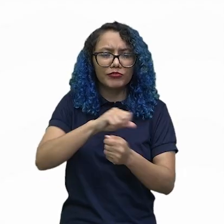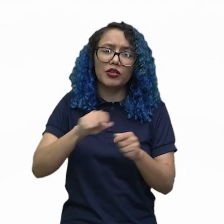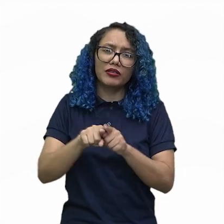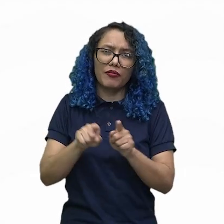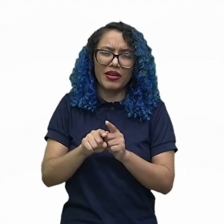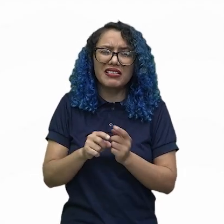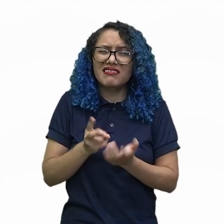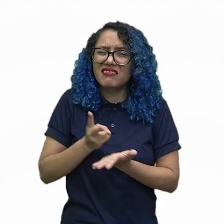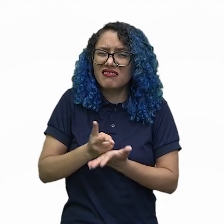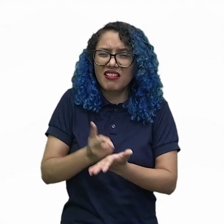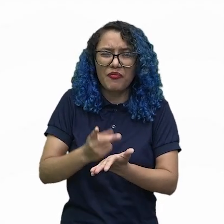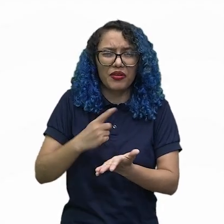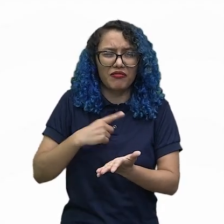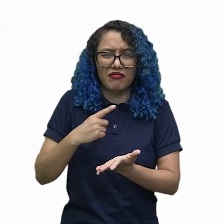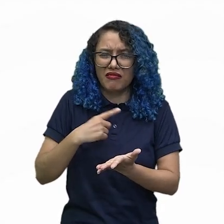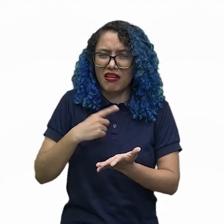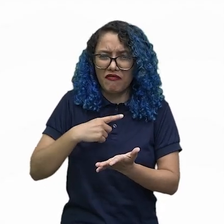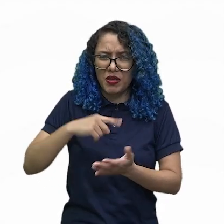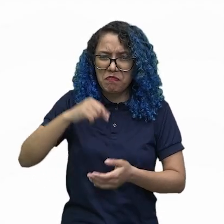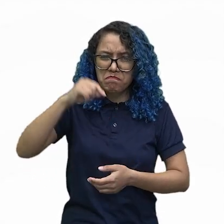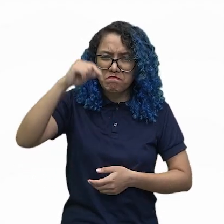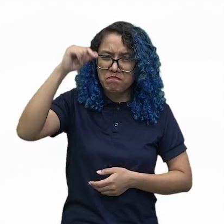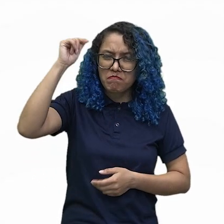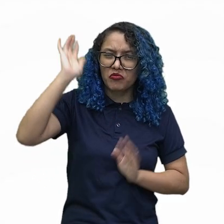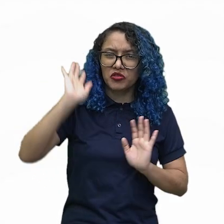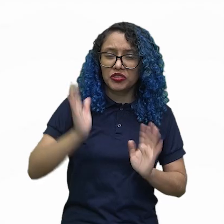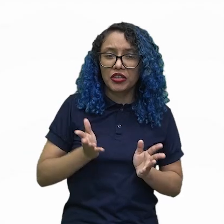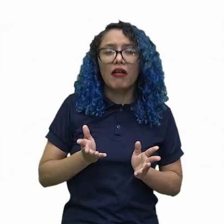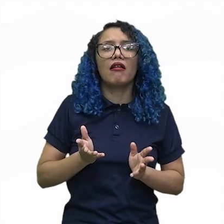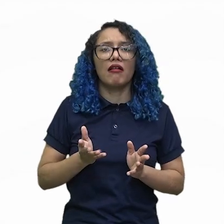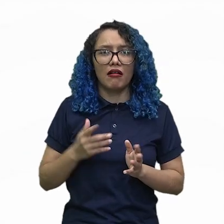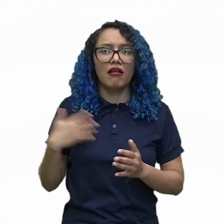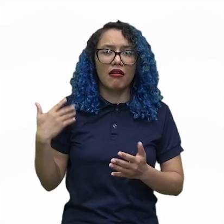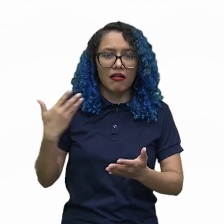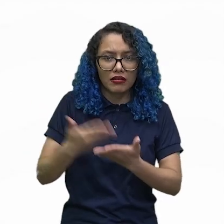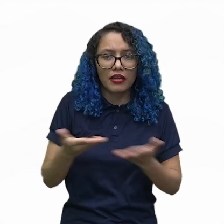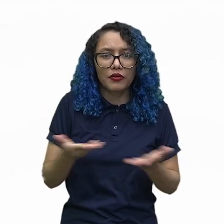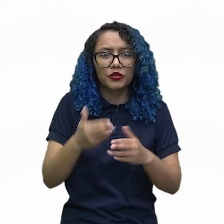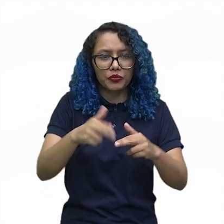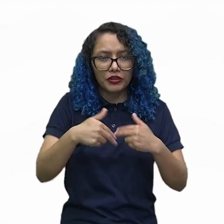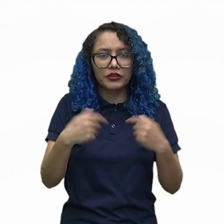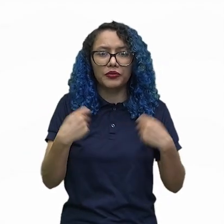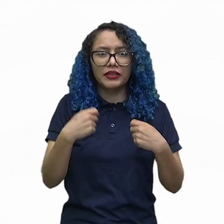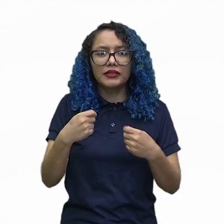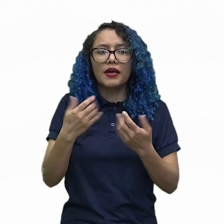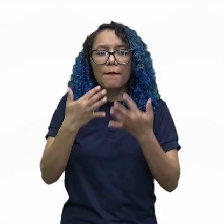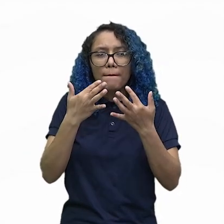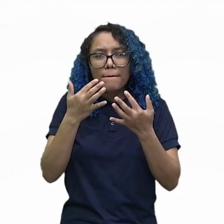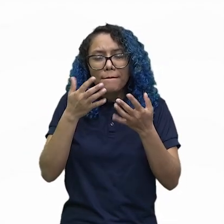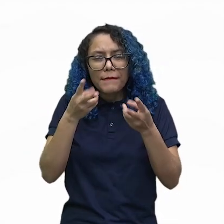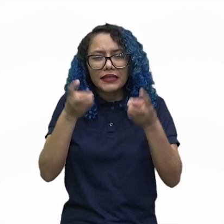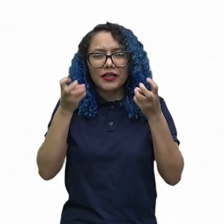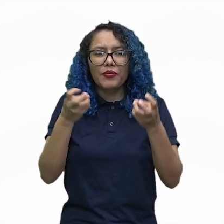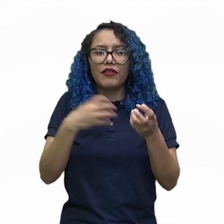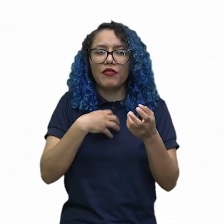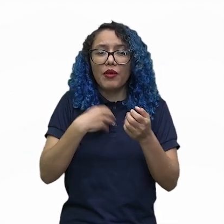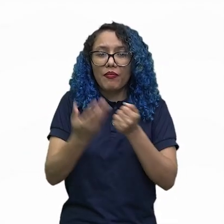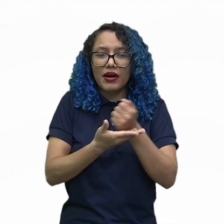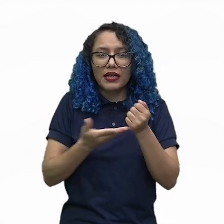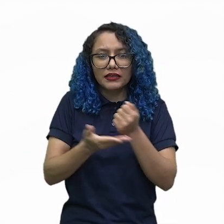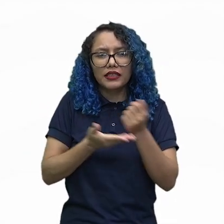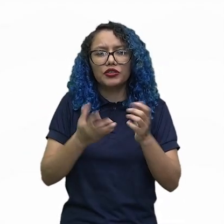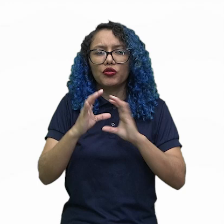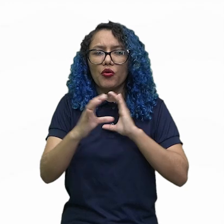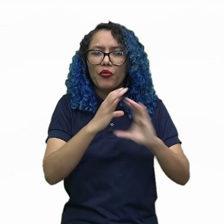existiu. Por isso a gente vai perceber que existe a questão de olhar ali a função básica de expressar, comunicar